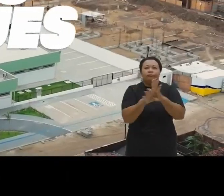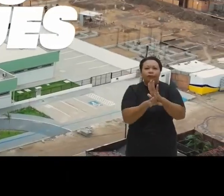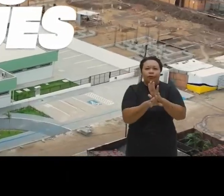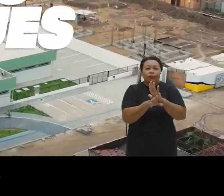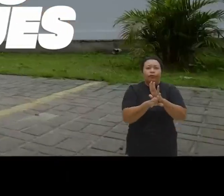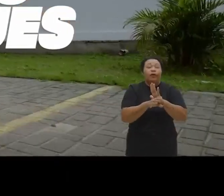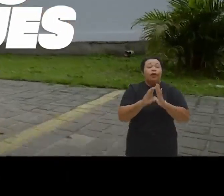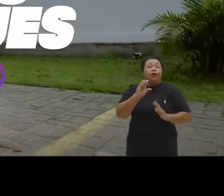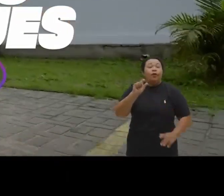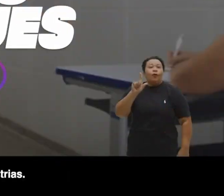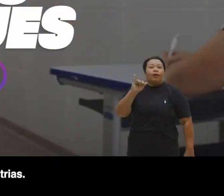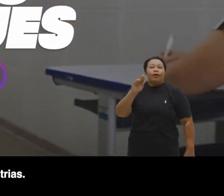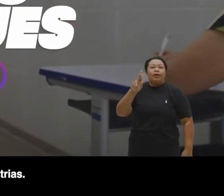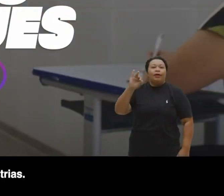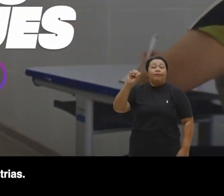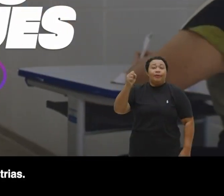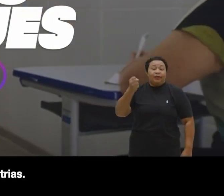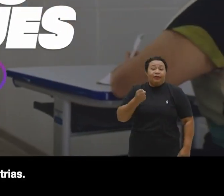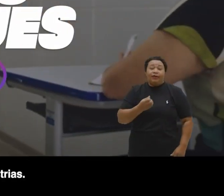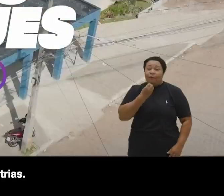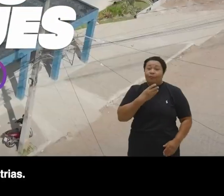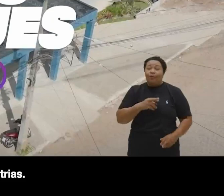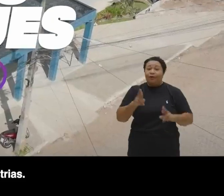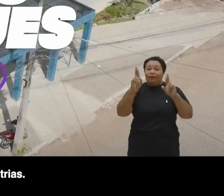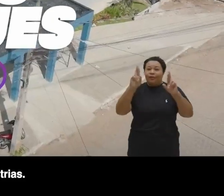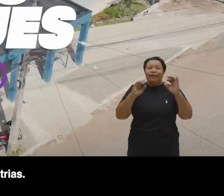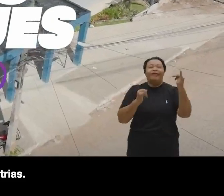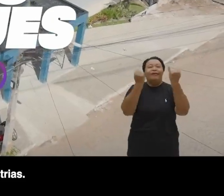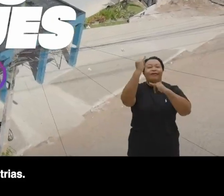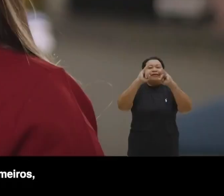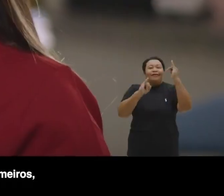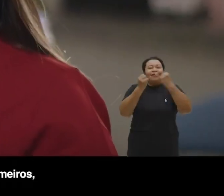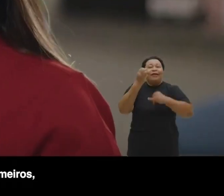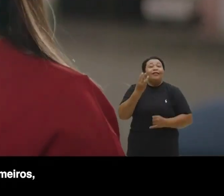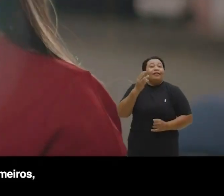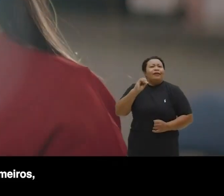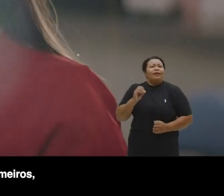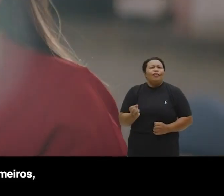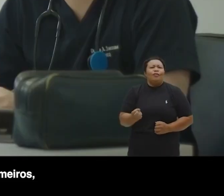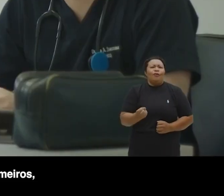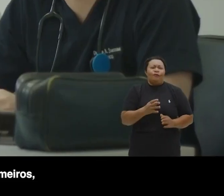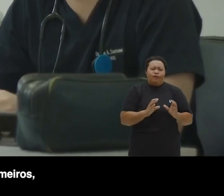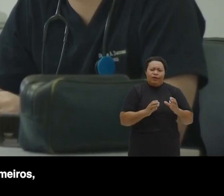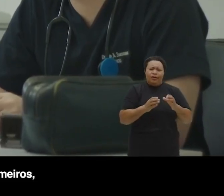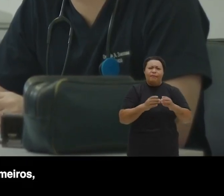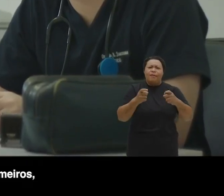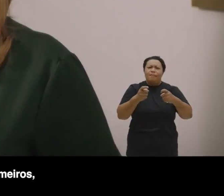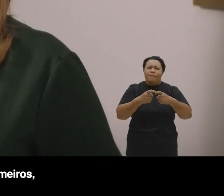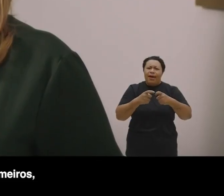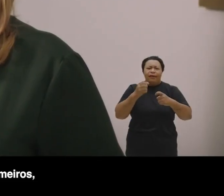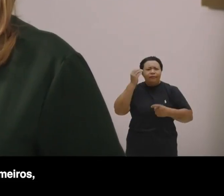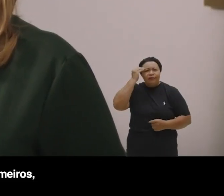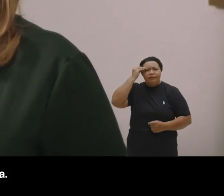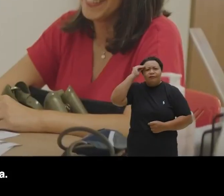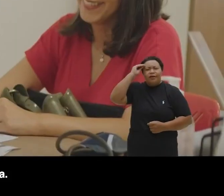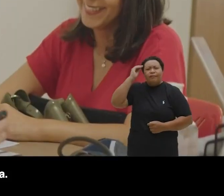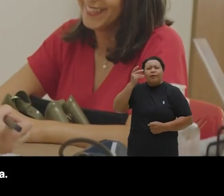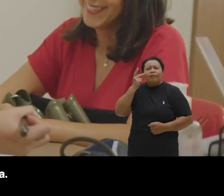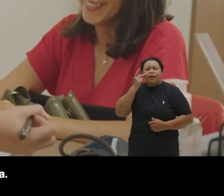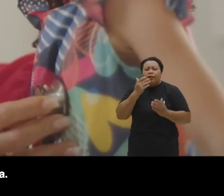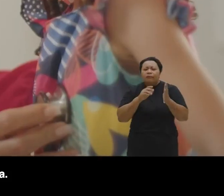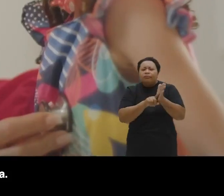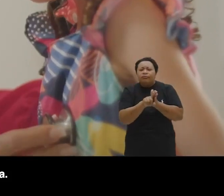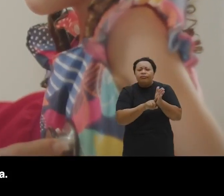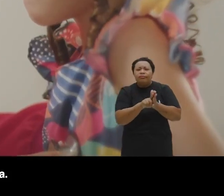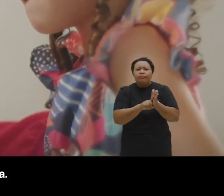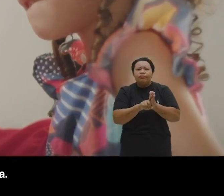foram entregues. No Colibris, Planalto Boa Esperança e Bairro das Indústrias. Serão 30 novas equipes com médicos, enfermeiros,